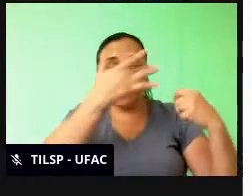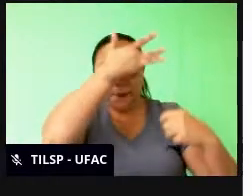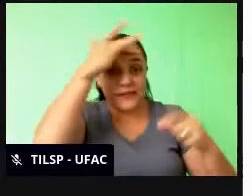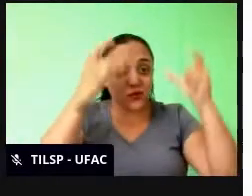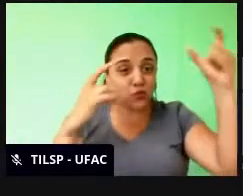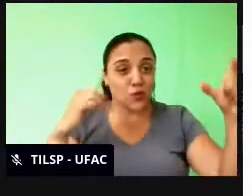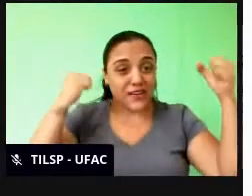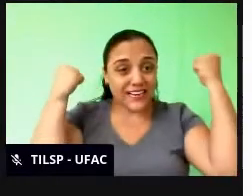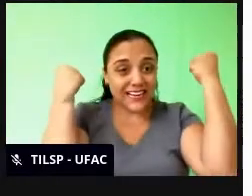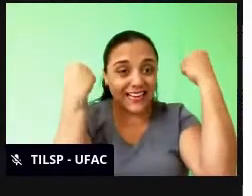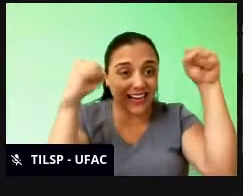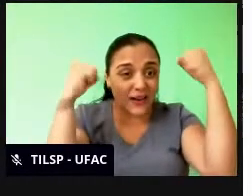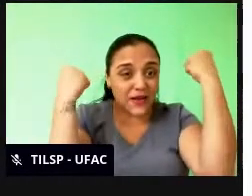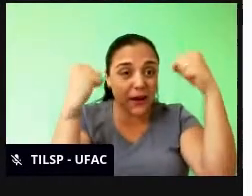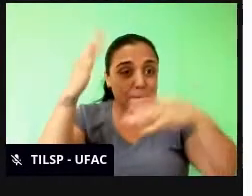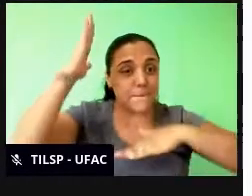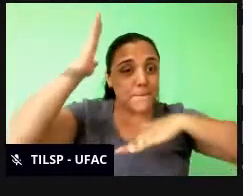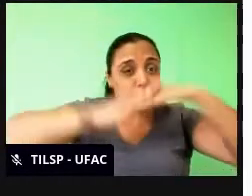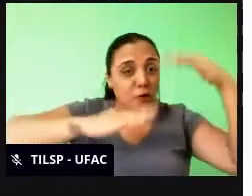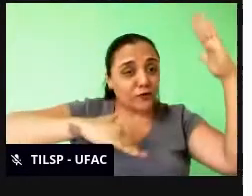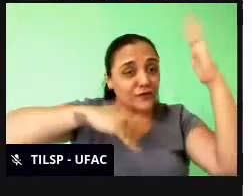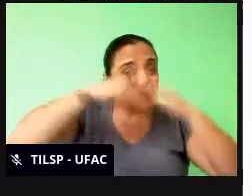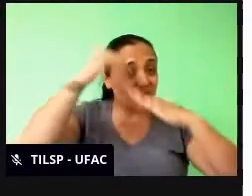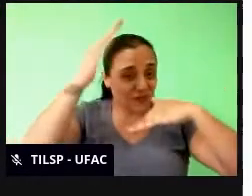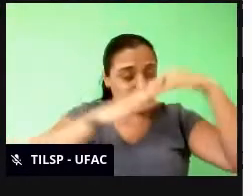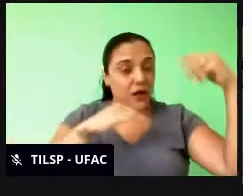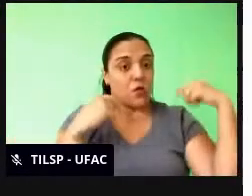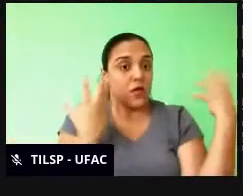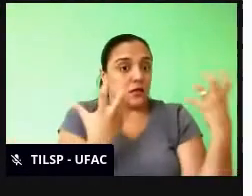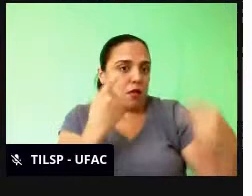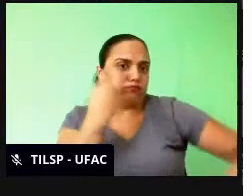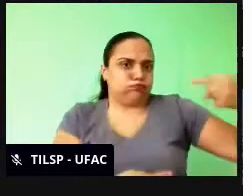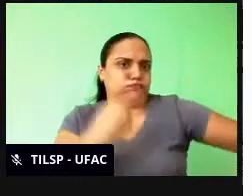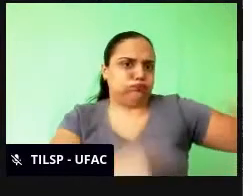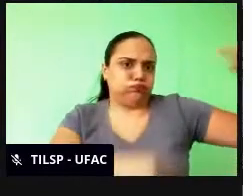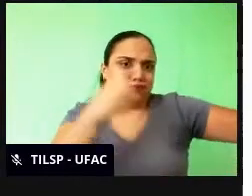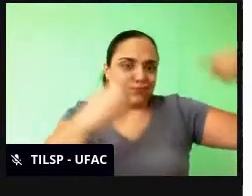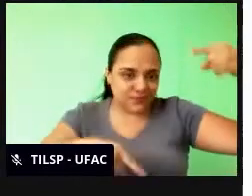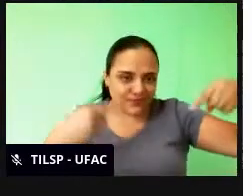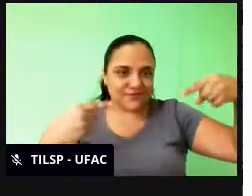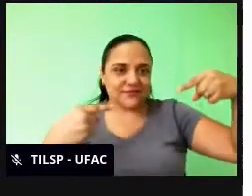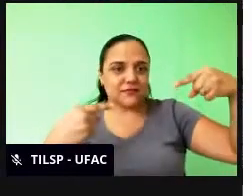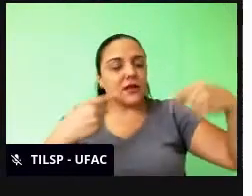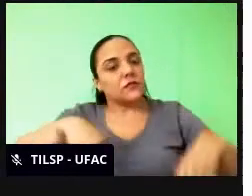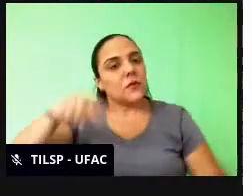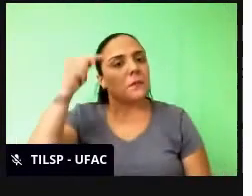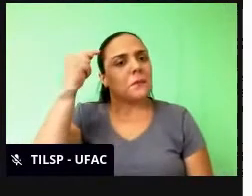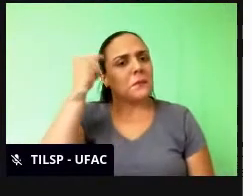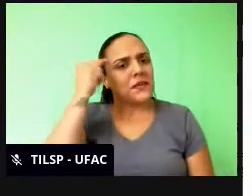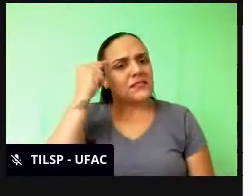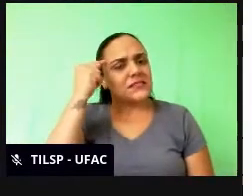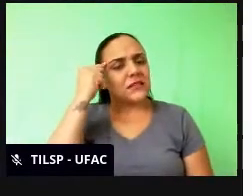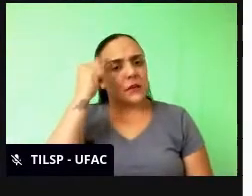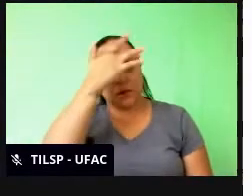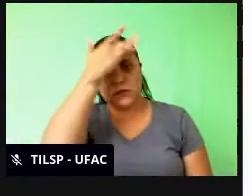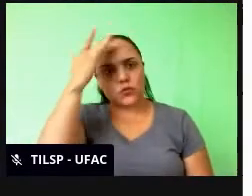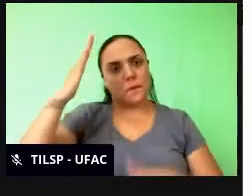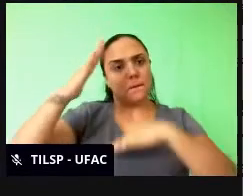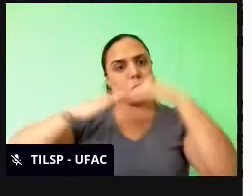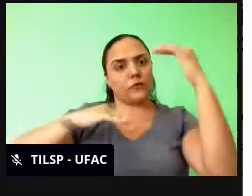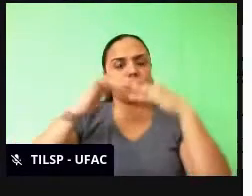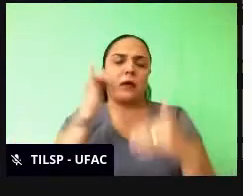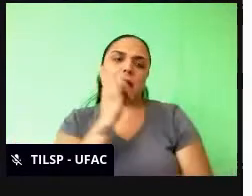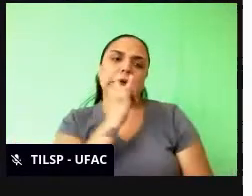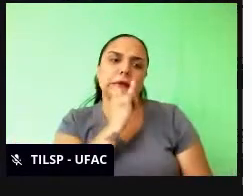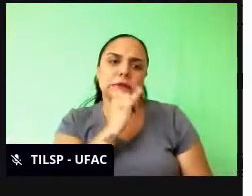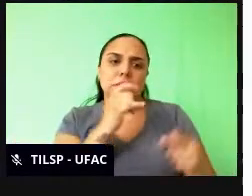tem uma maior duração, ela tem um certo planejamento. Então, pensando num atleta, vamos supor que ele treina de